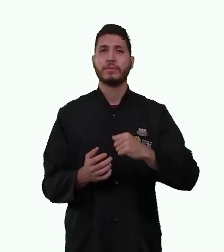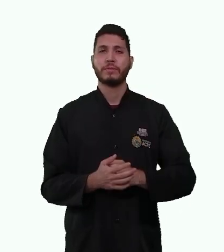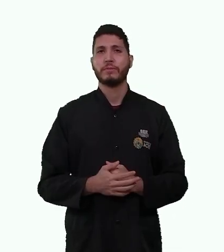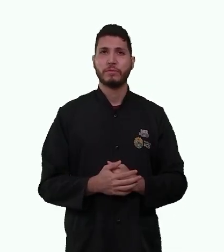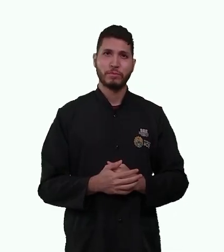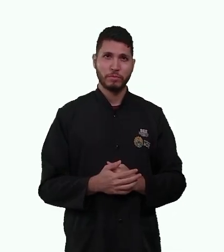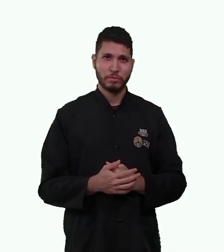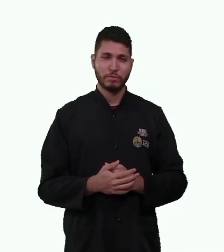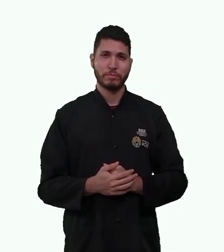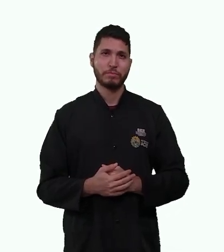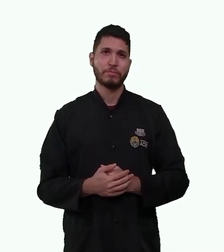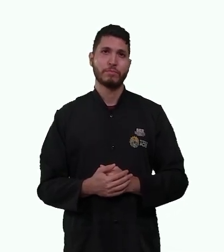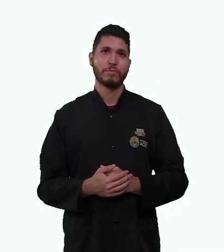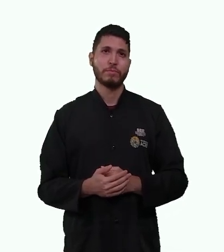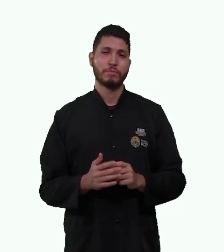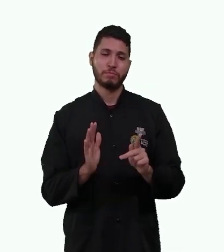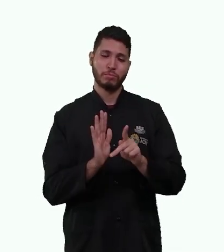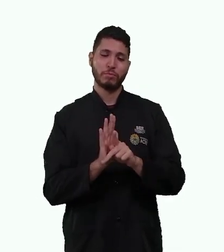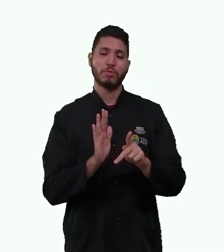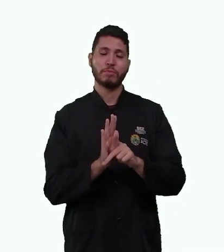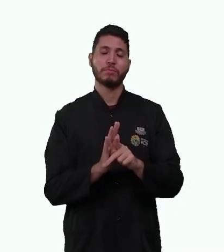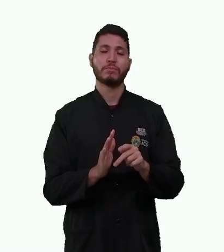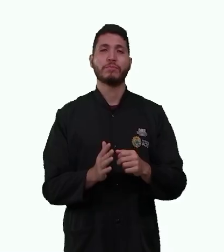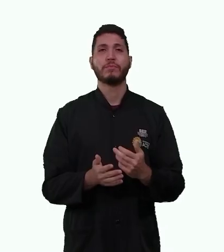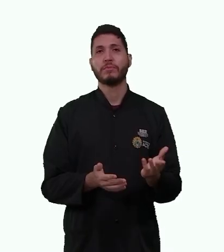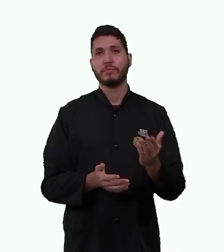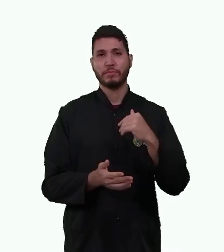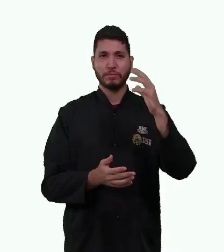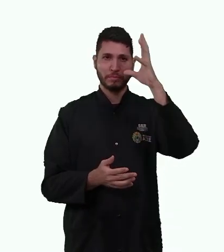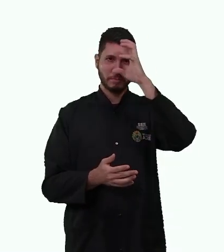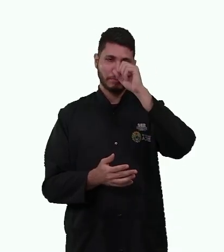os assume como seus? Vamos aprender agora.